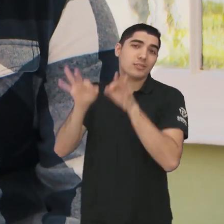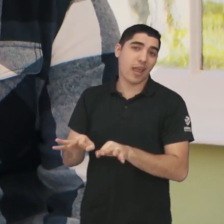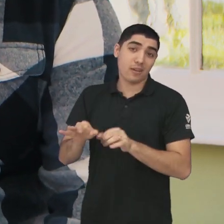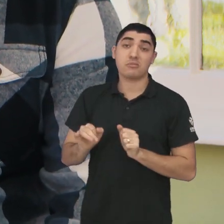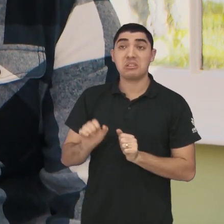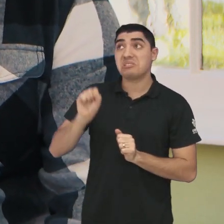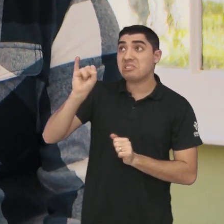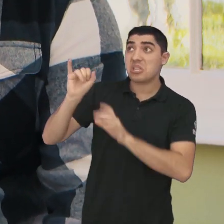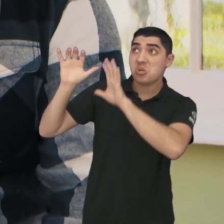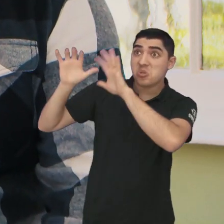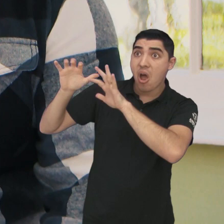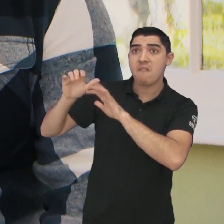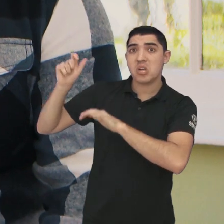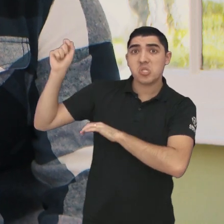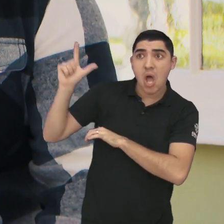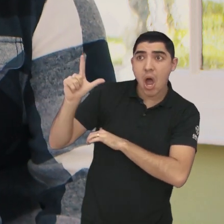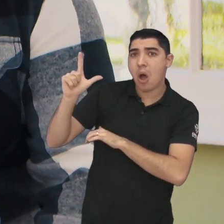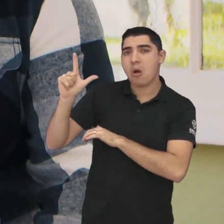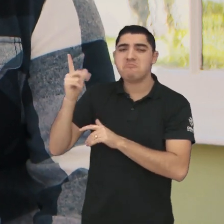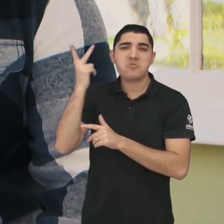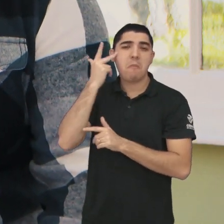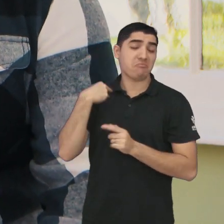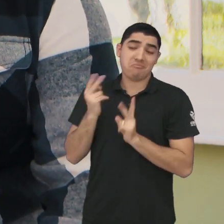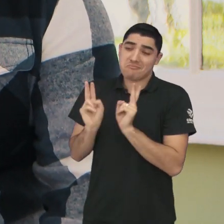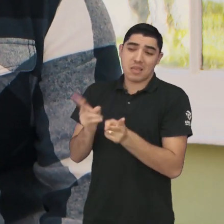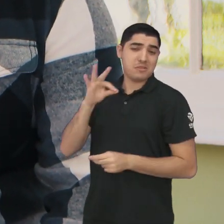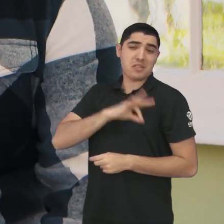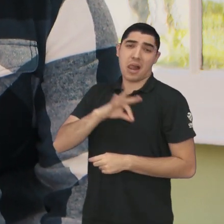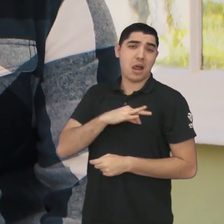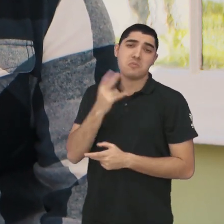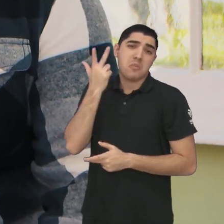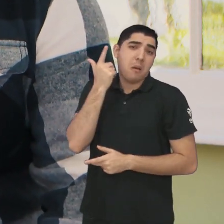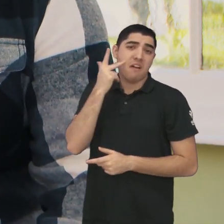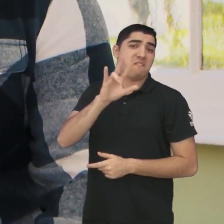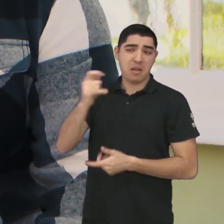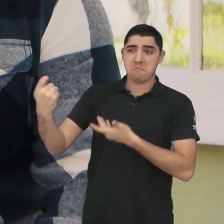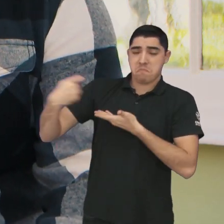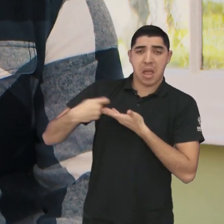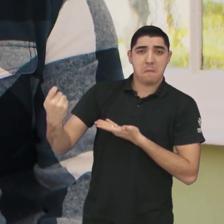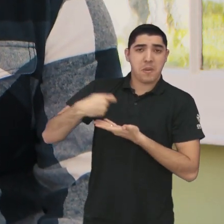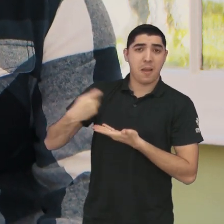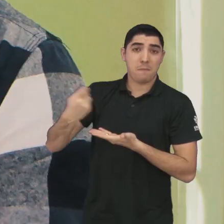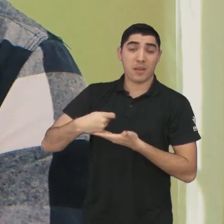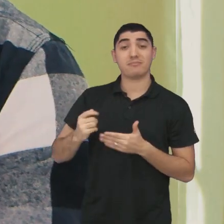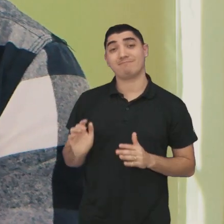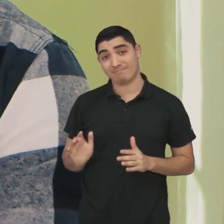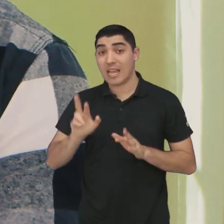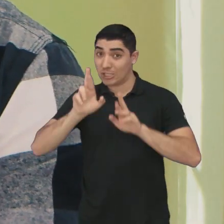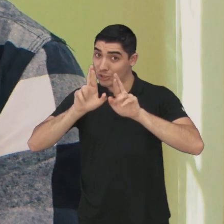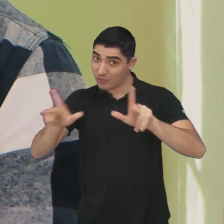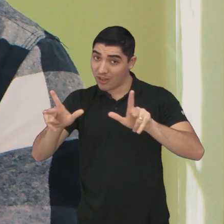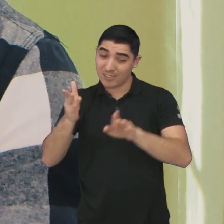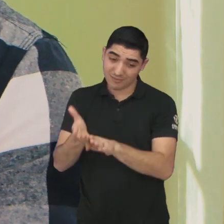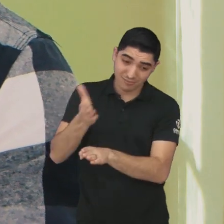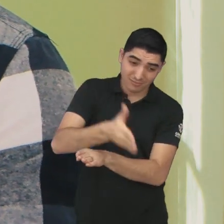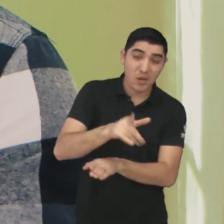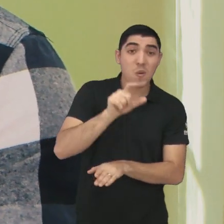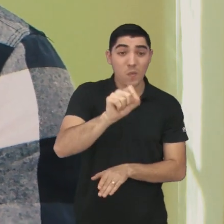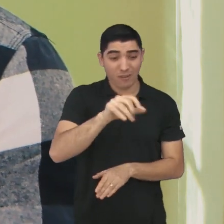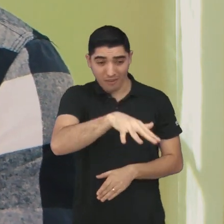ou fazendo somente sol, calor, eu vou ter o meu valor de pagamento e salário na minha mão. Já depender